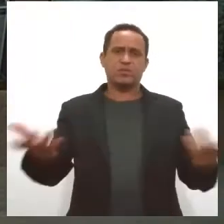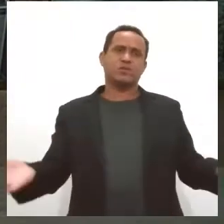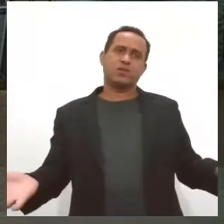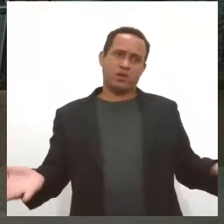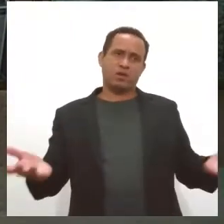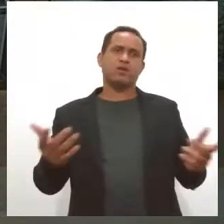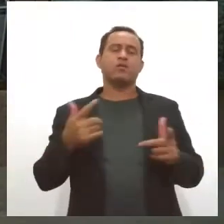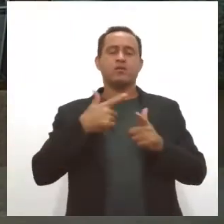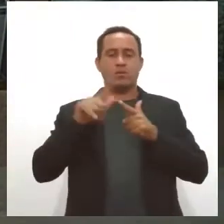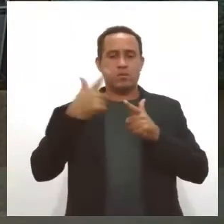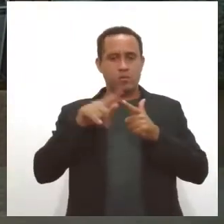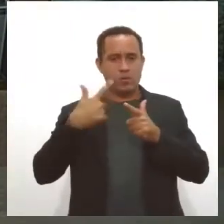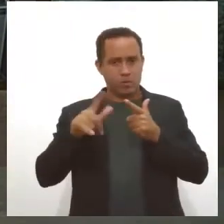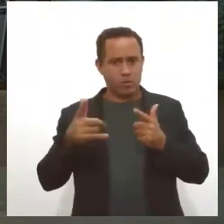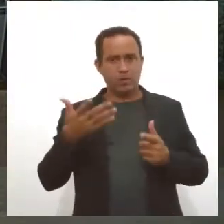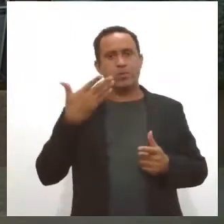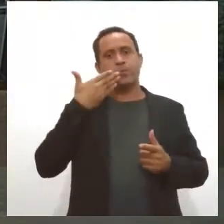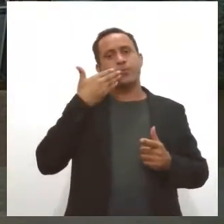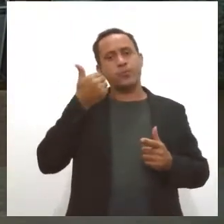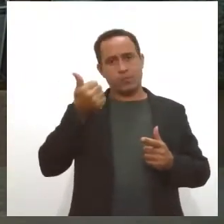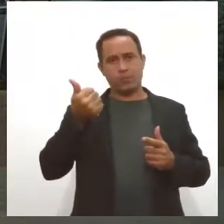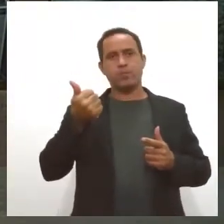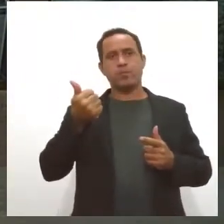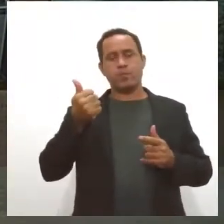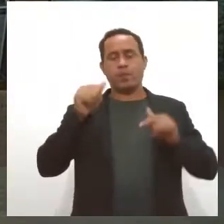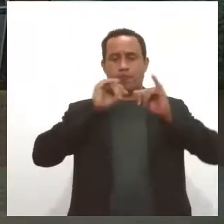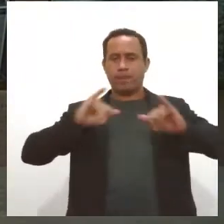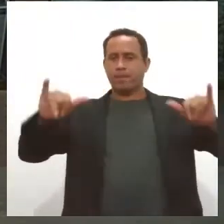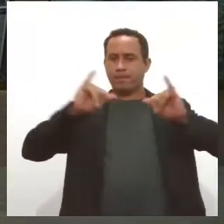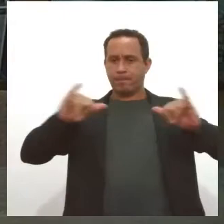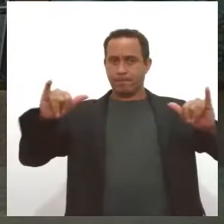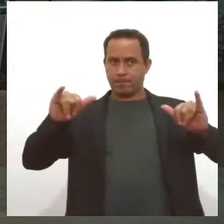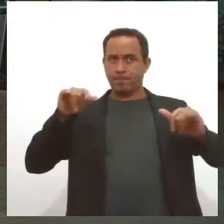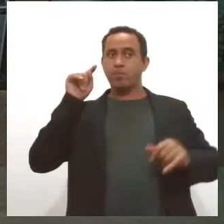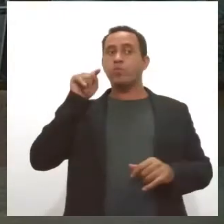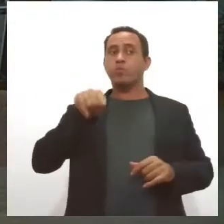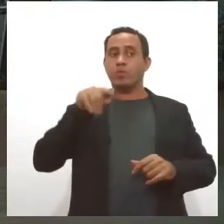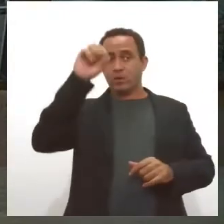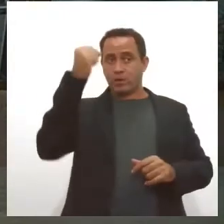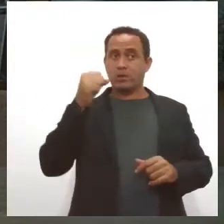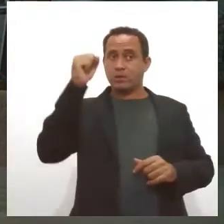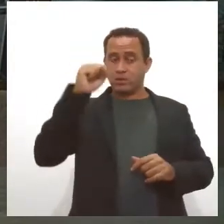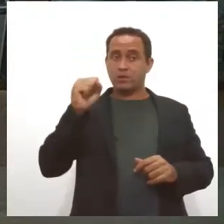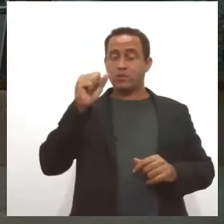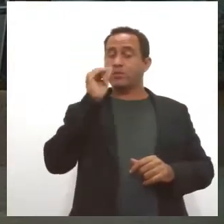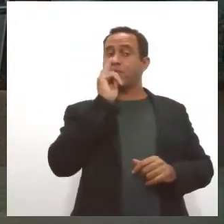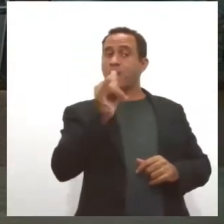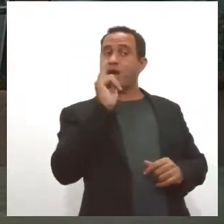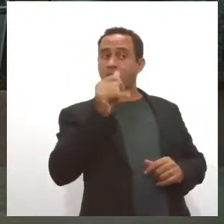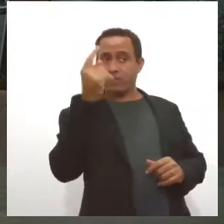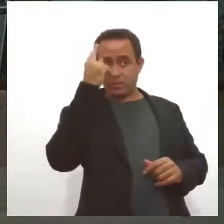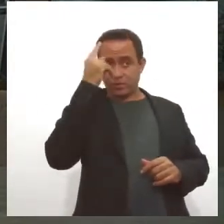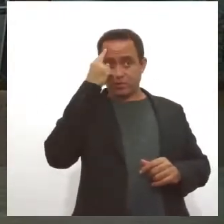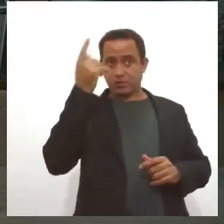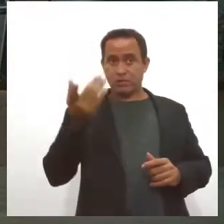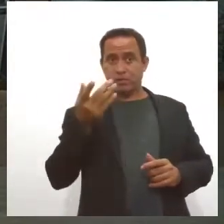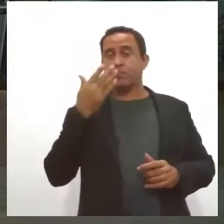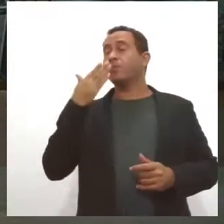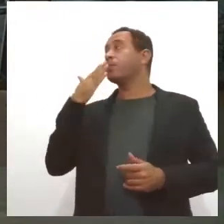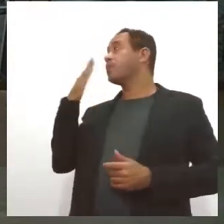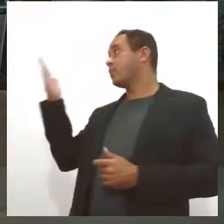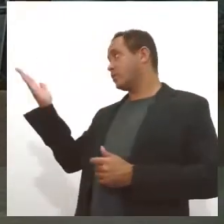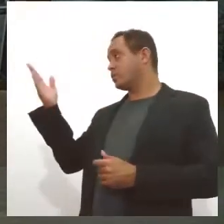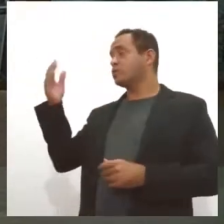vulnerabilidade, e nada melhor que uma campanha como essa aqui em Sergipe para conscientizar. Então eu peço, doutor Luan, que o senhor aproveite